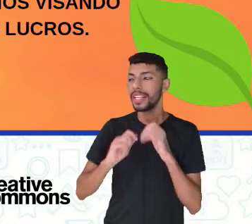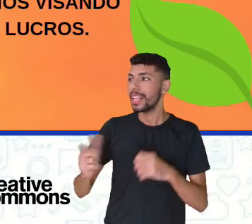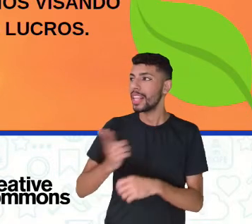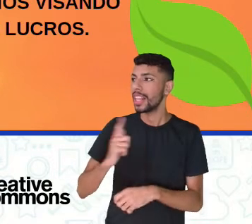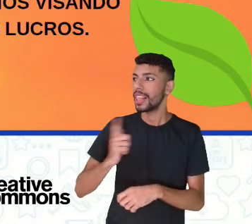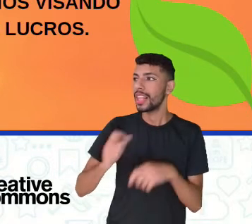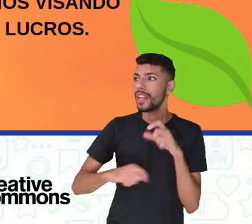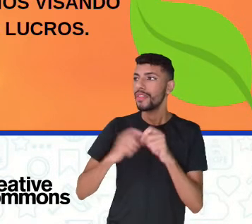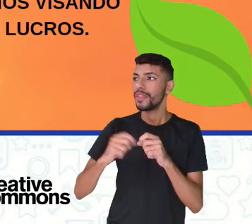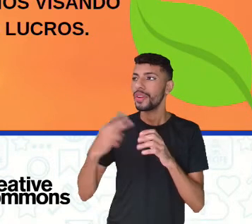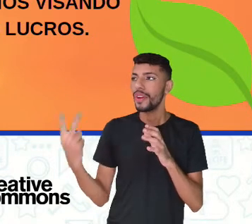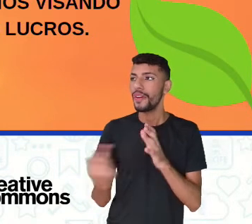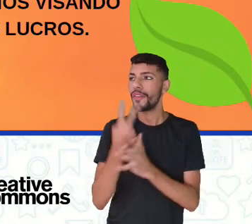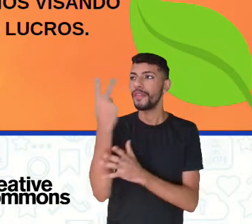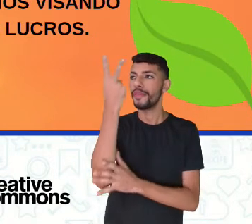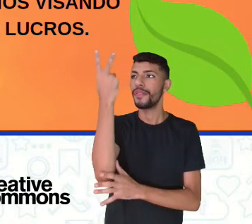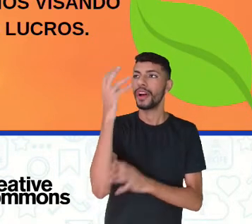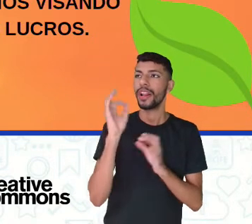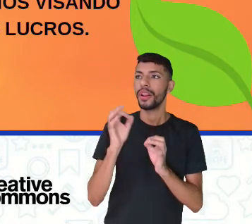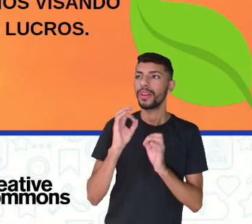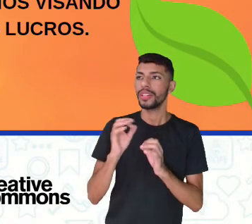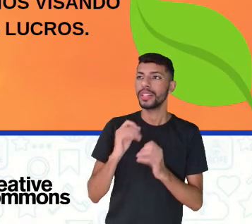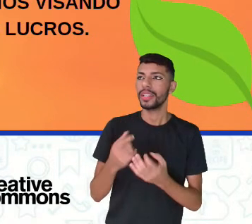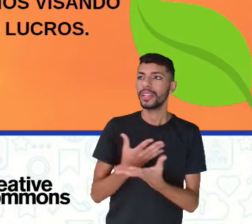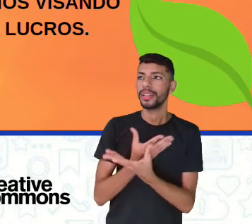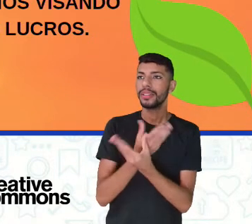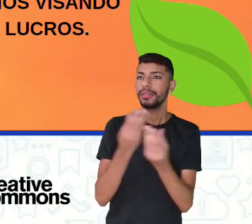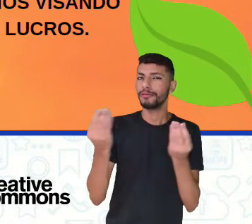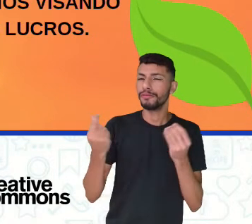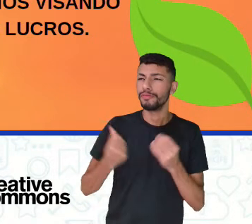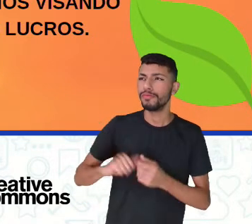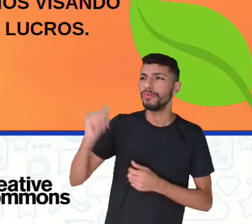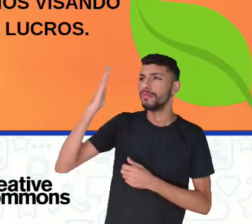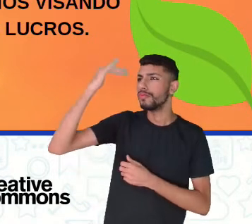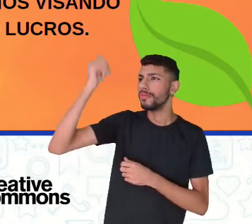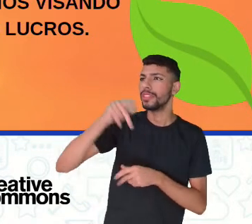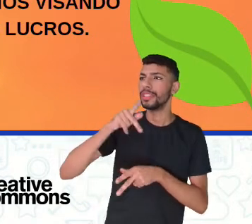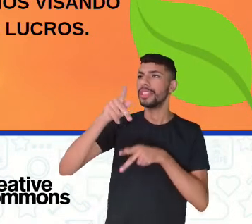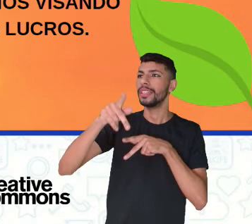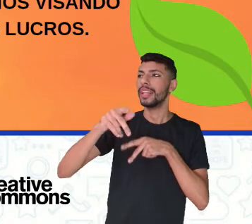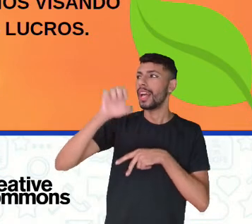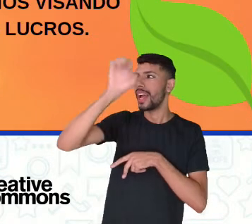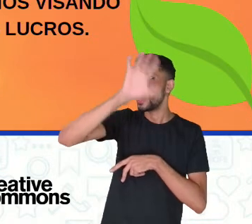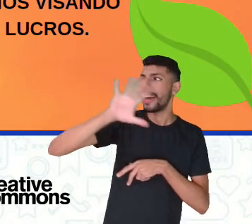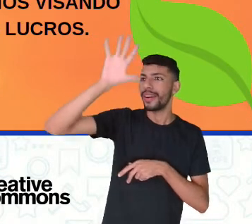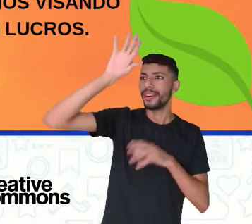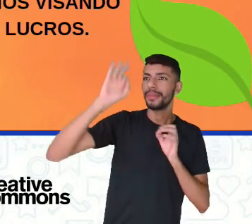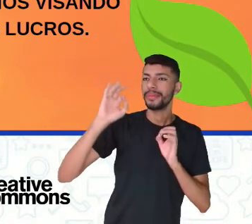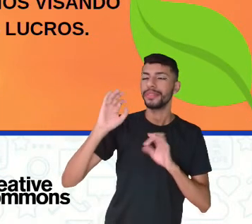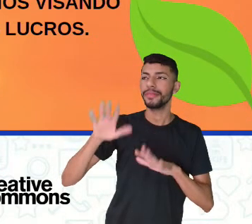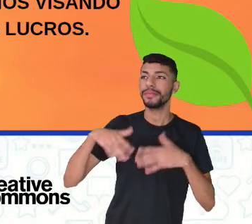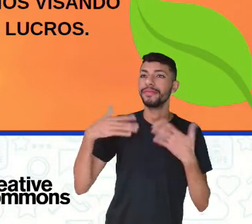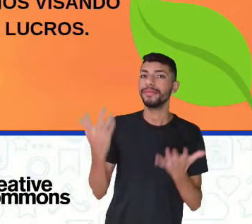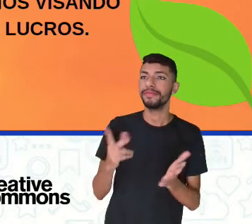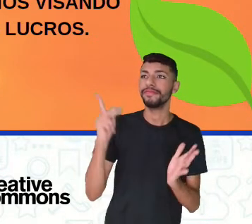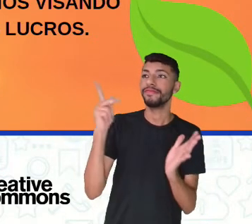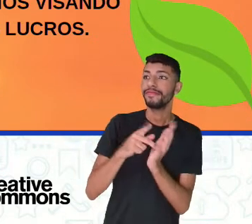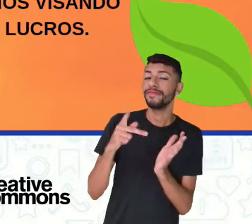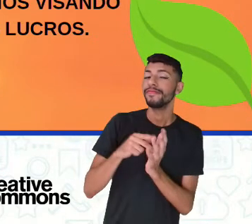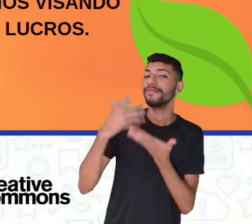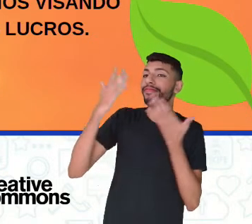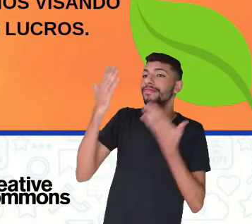um valor comercial muito grande lá na Europa, professor Armando. Exatamente. Isso tem